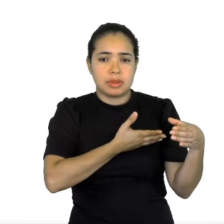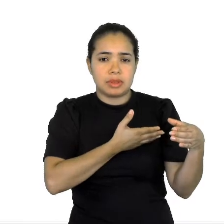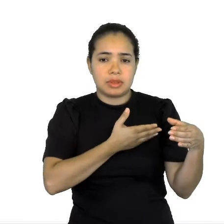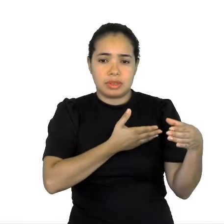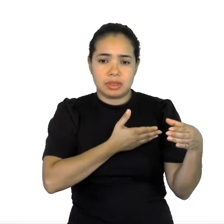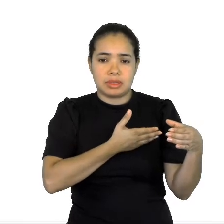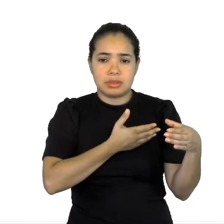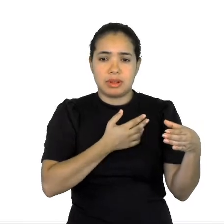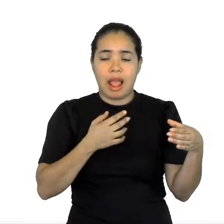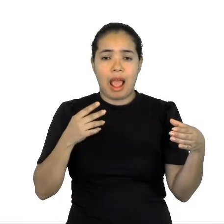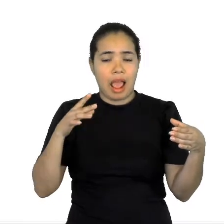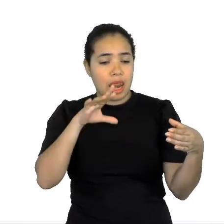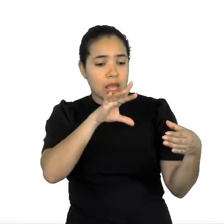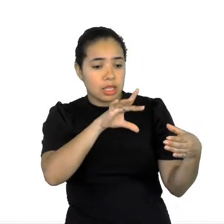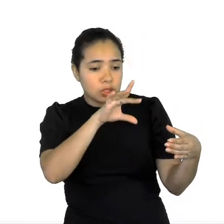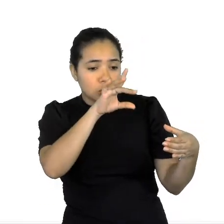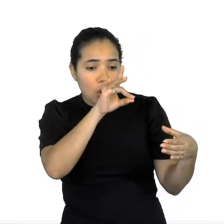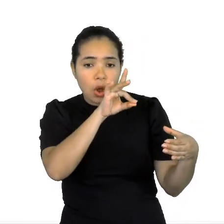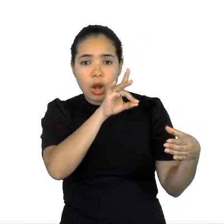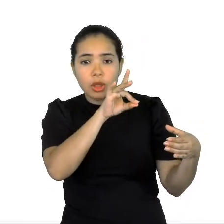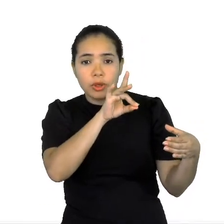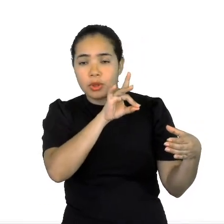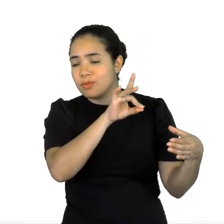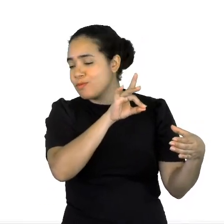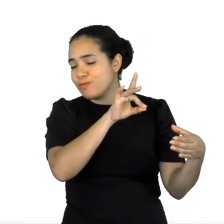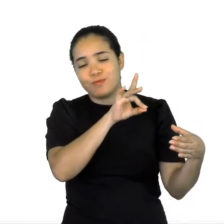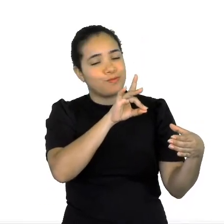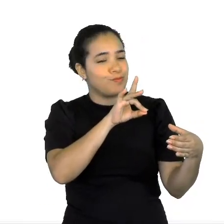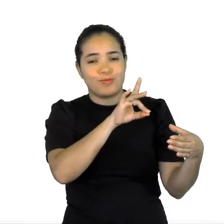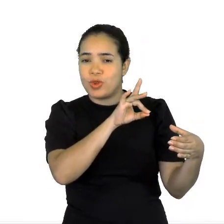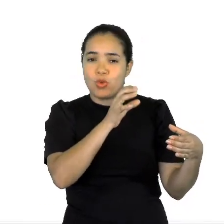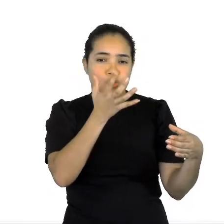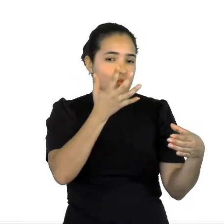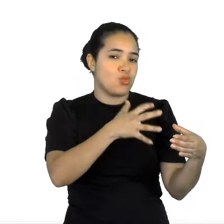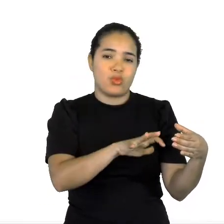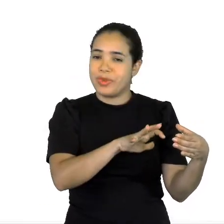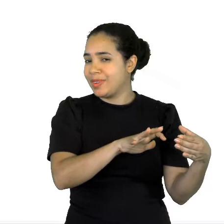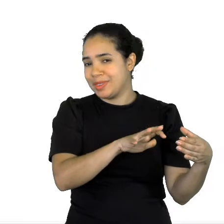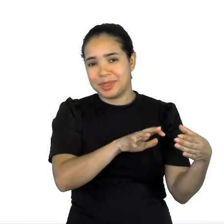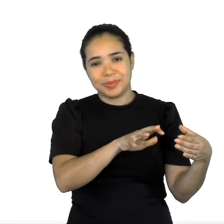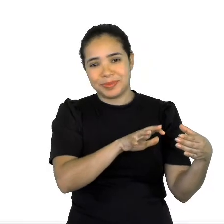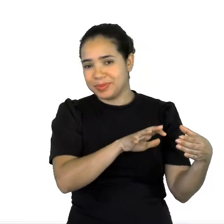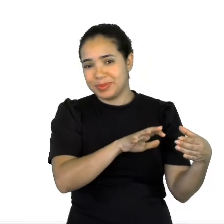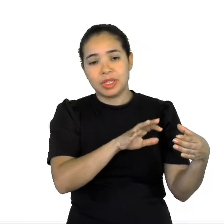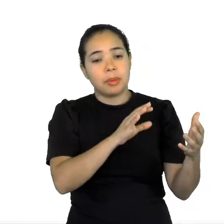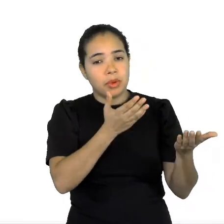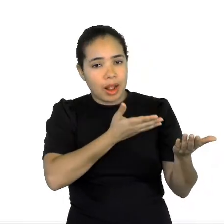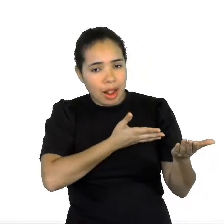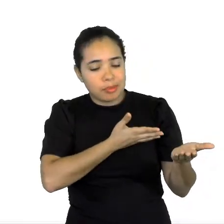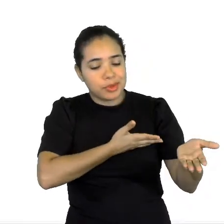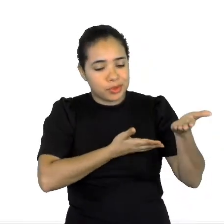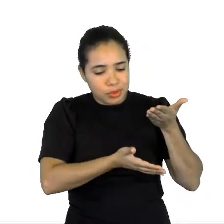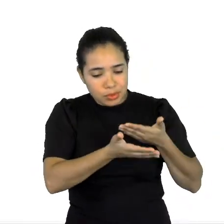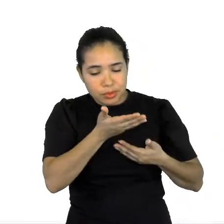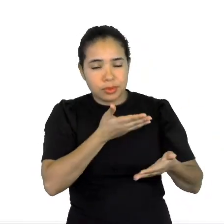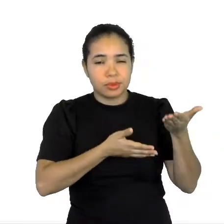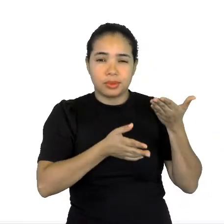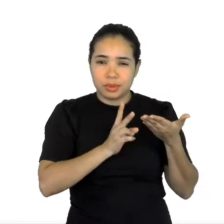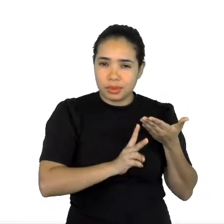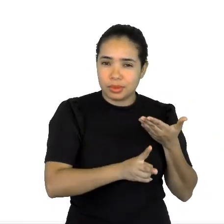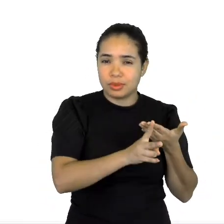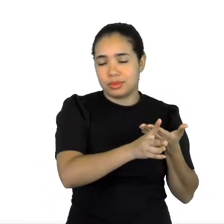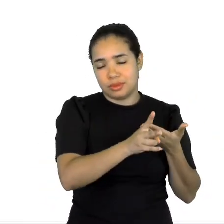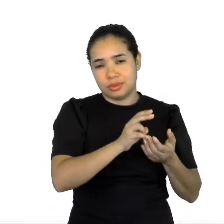com nenhum. Ela não quis ficar com nenhum porque ela preferiu o quê? Não acabar com a amizade entre os